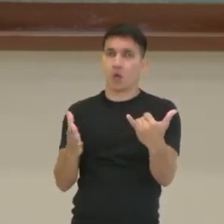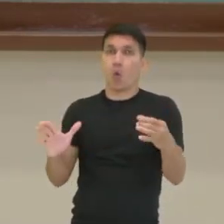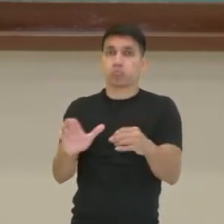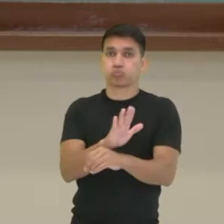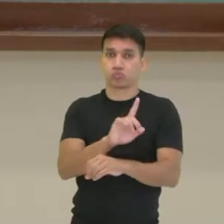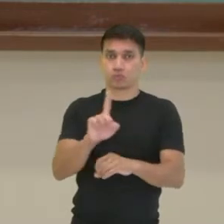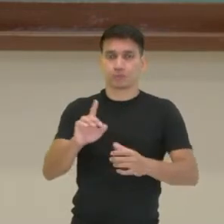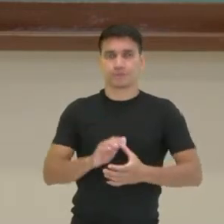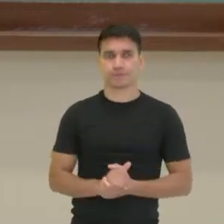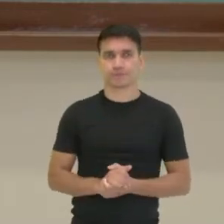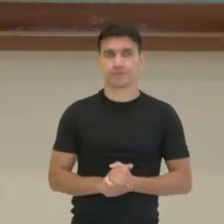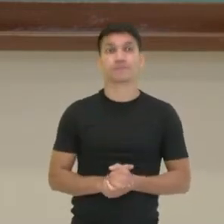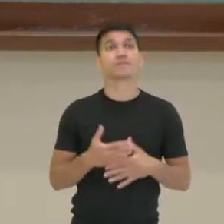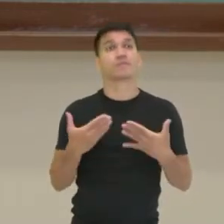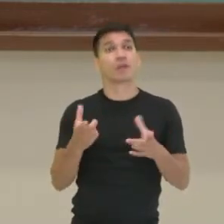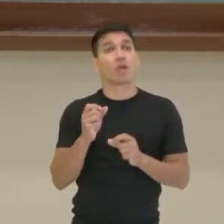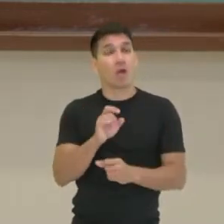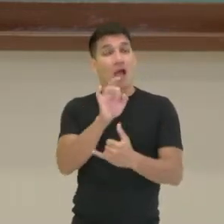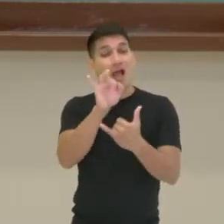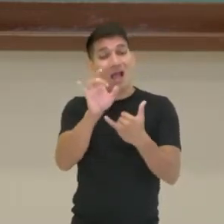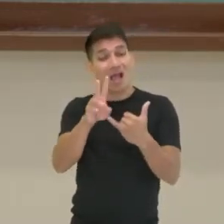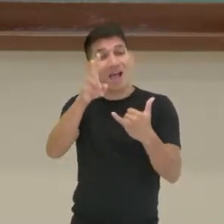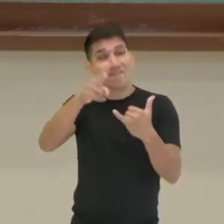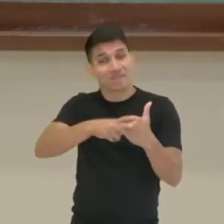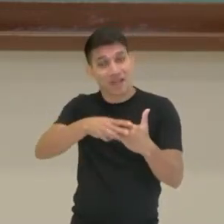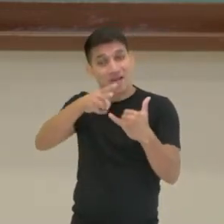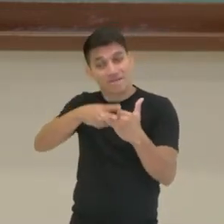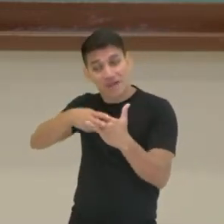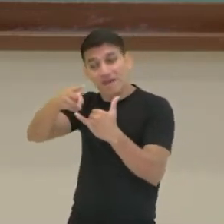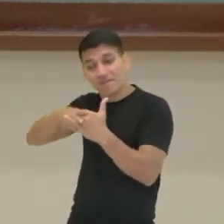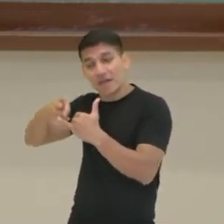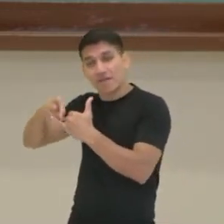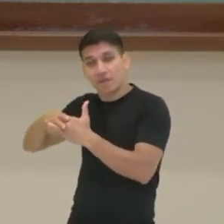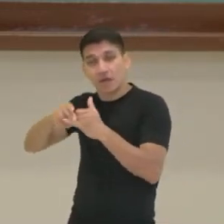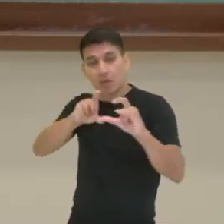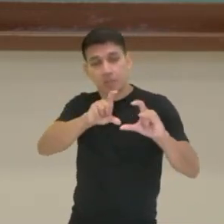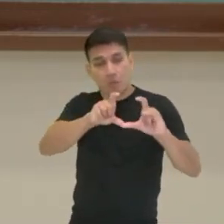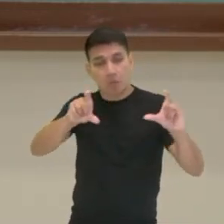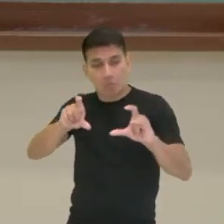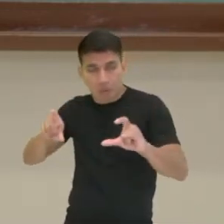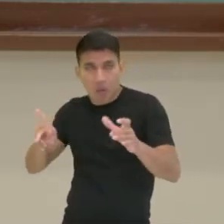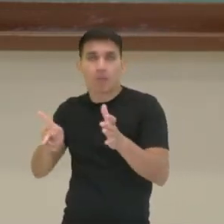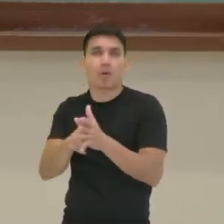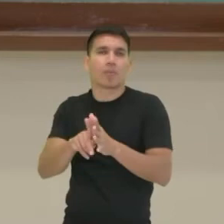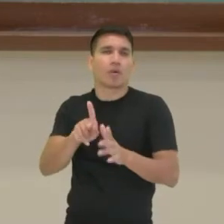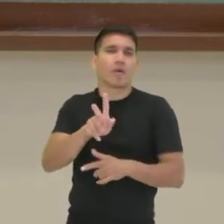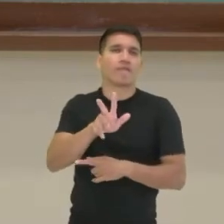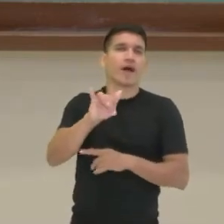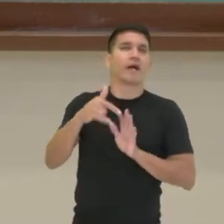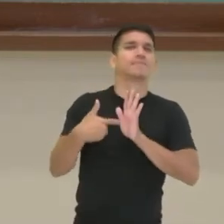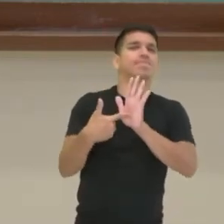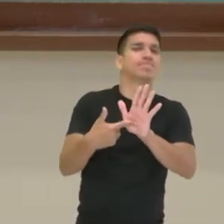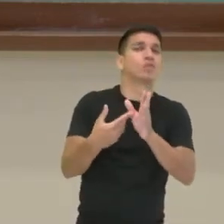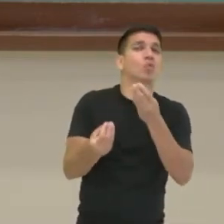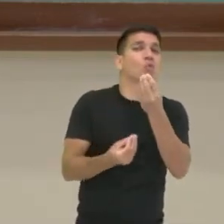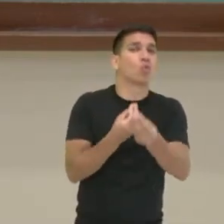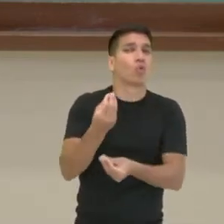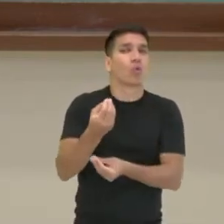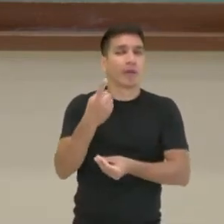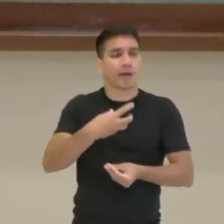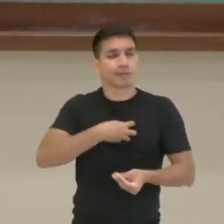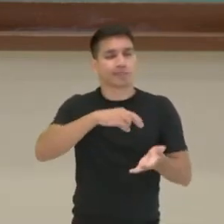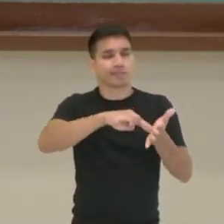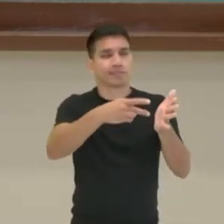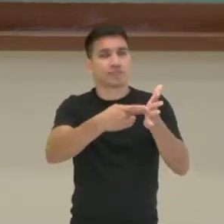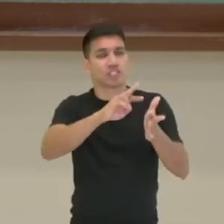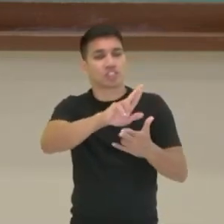não. Então, cada verbo da oração cada verbo indica, então, na oração um sentido diferente que vai